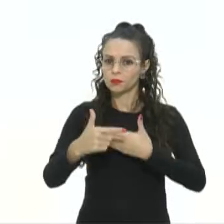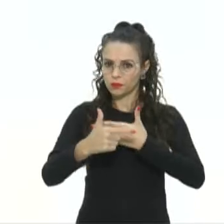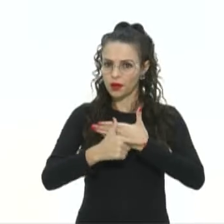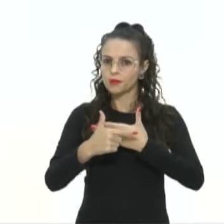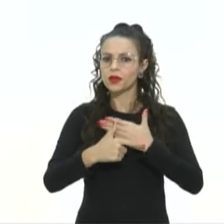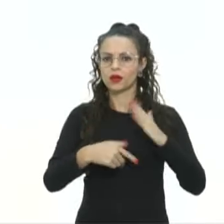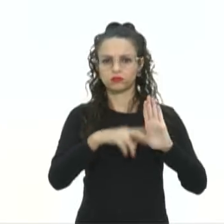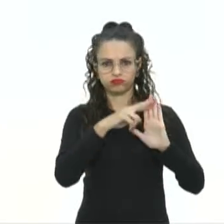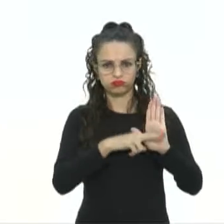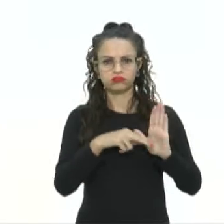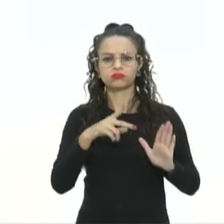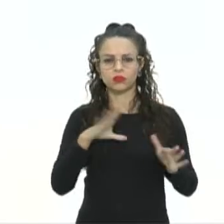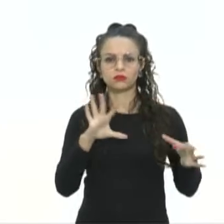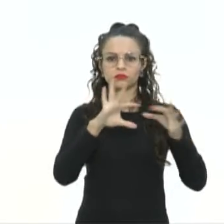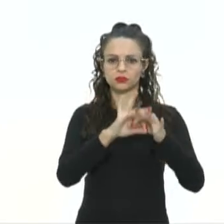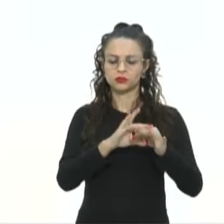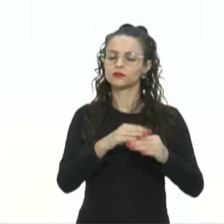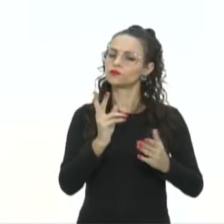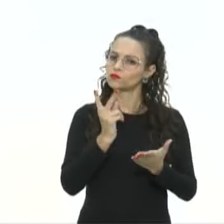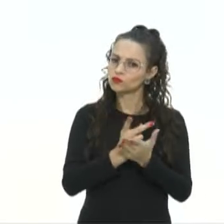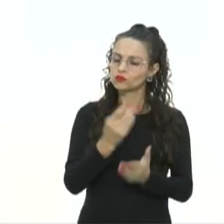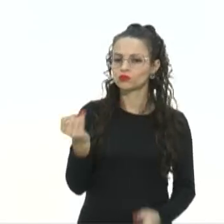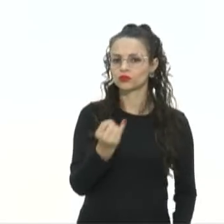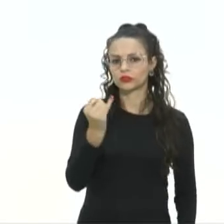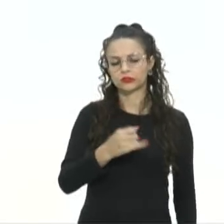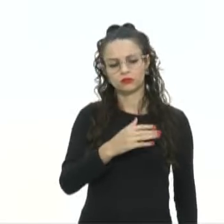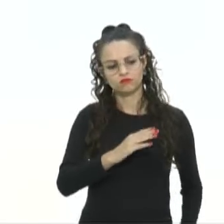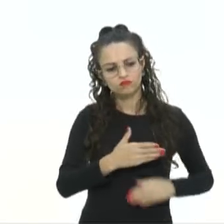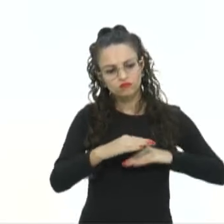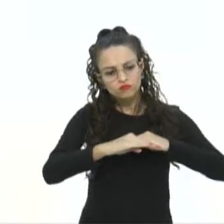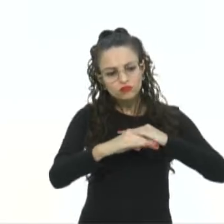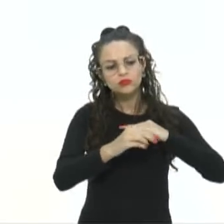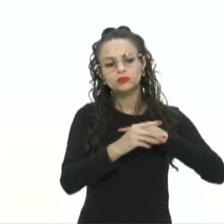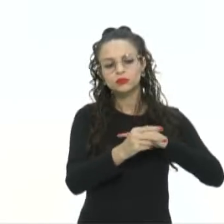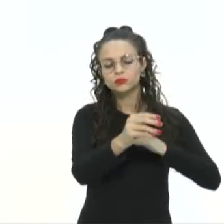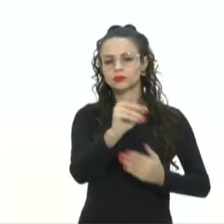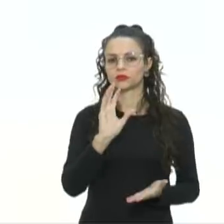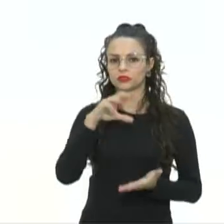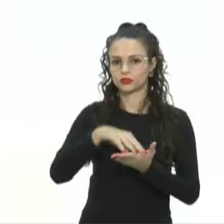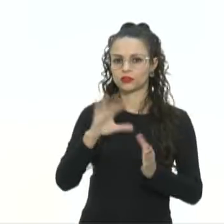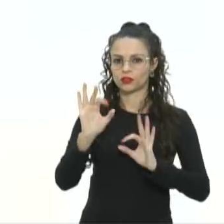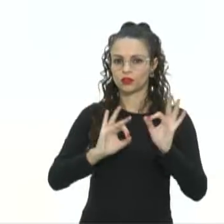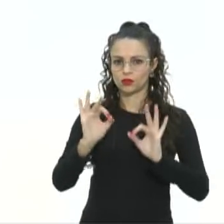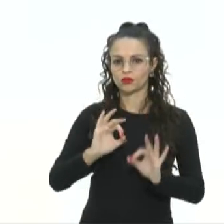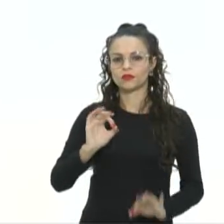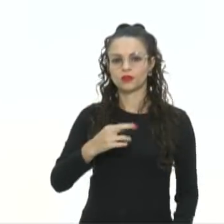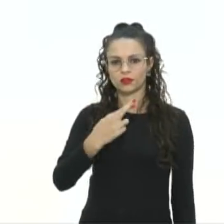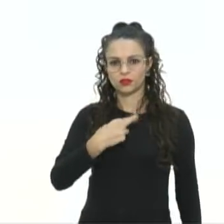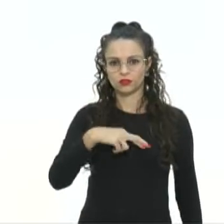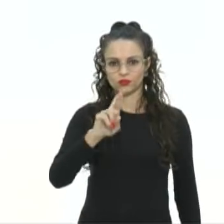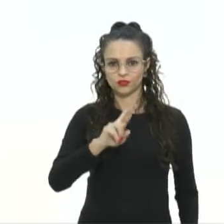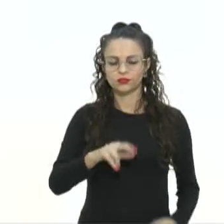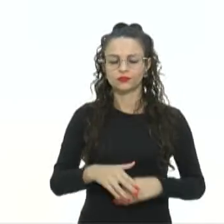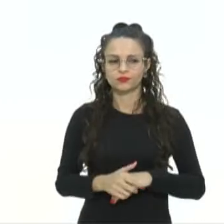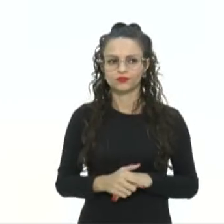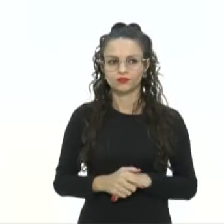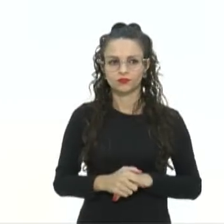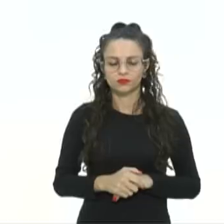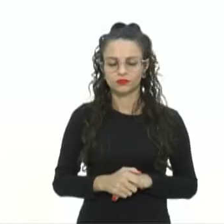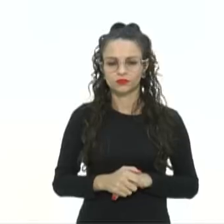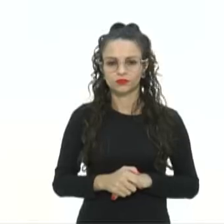que são fundamentais para a sua manutenção e sobrevivência de suas instituições ou organizações